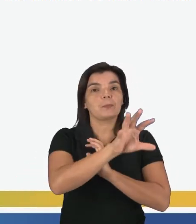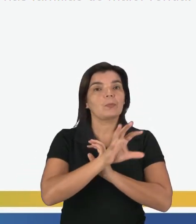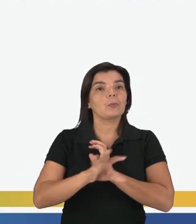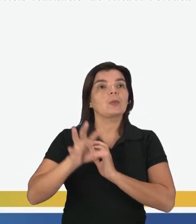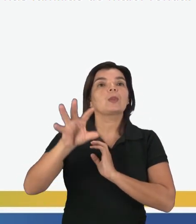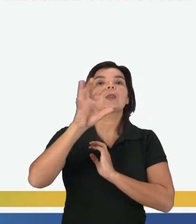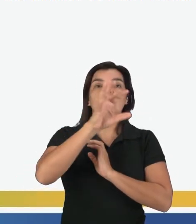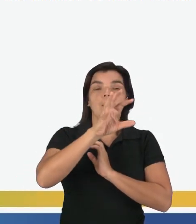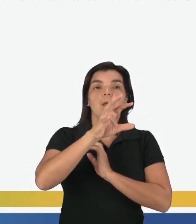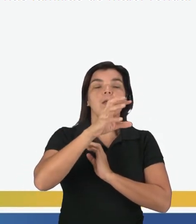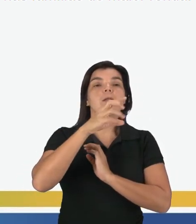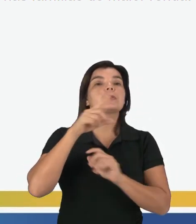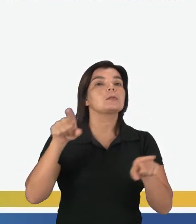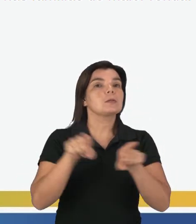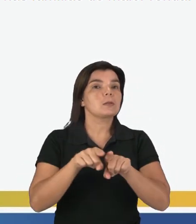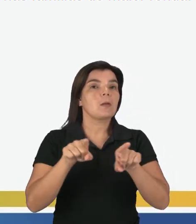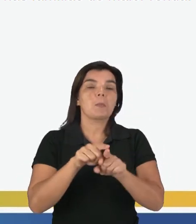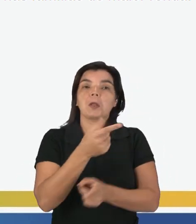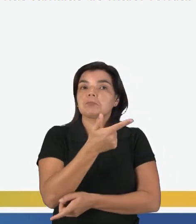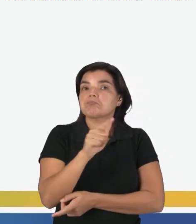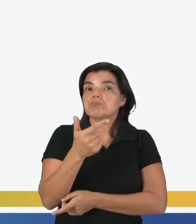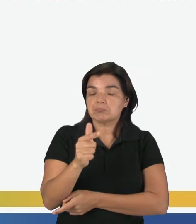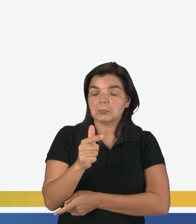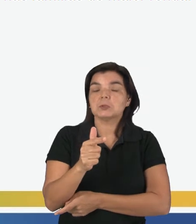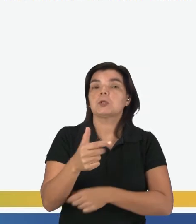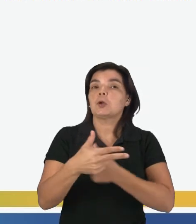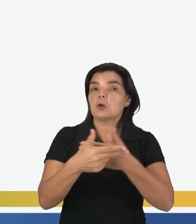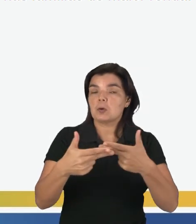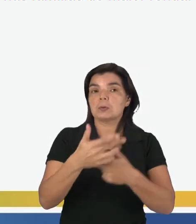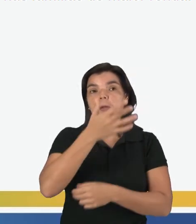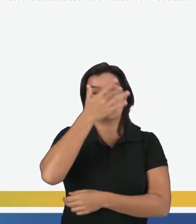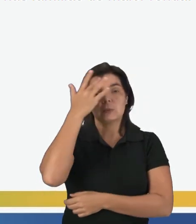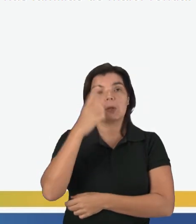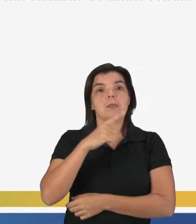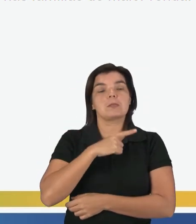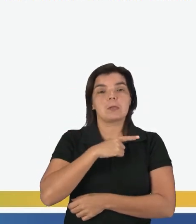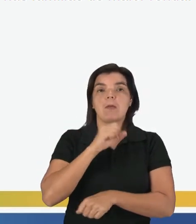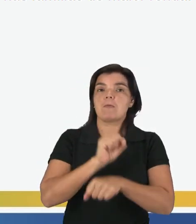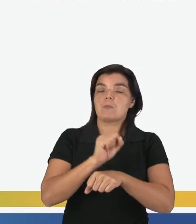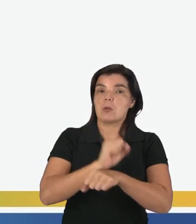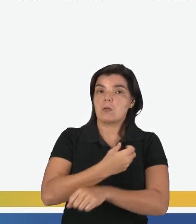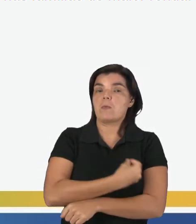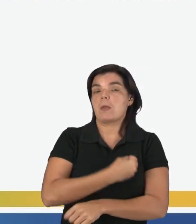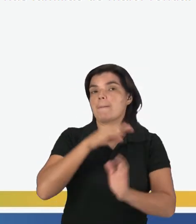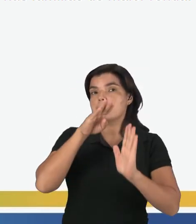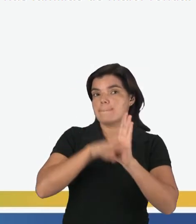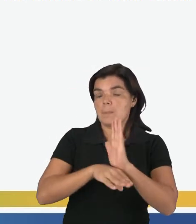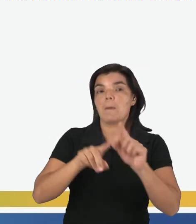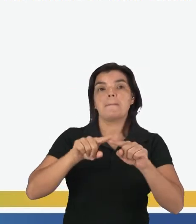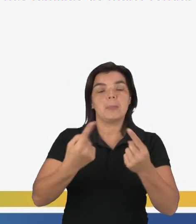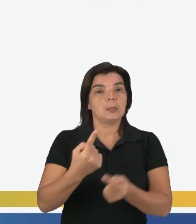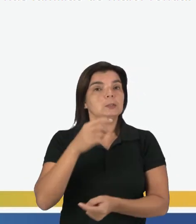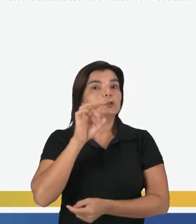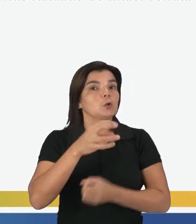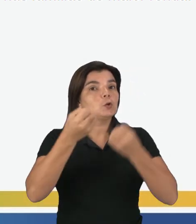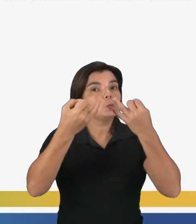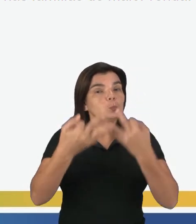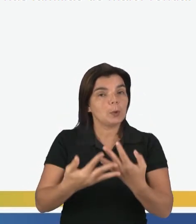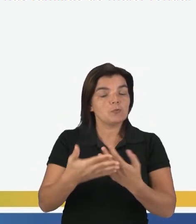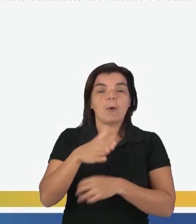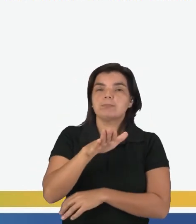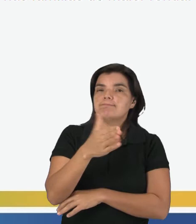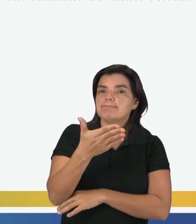regiões elas também não tenham situações que as pessoas têm expectativa de vida baixa. Nós estamos falando aqui de